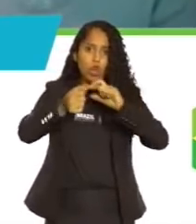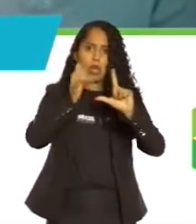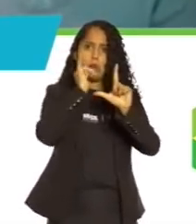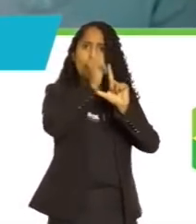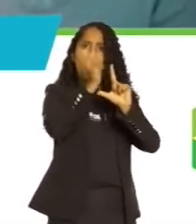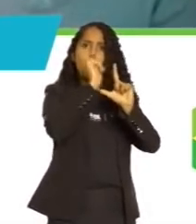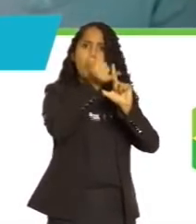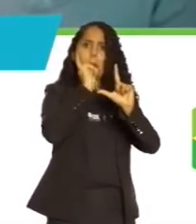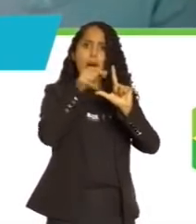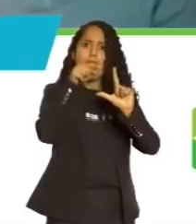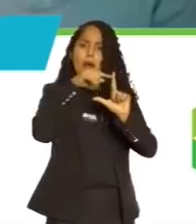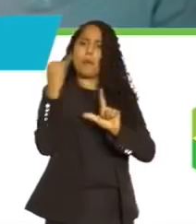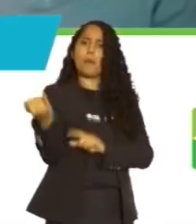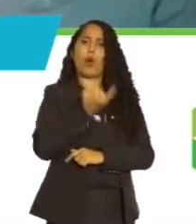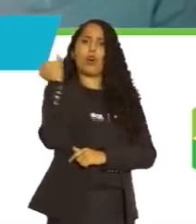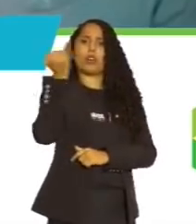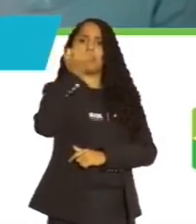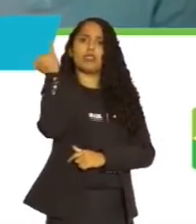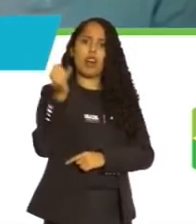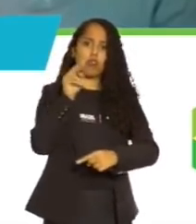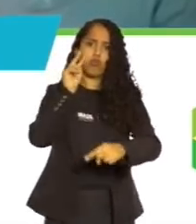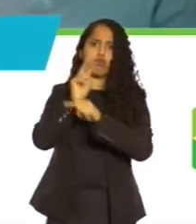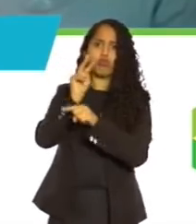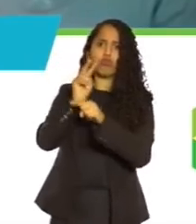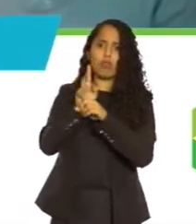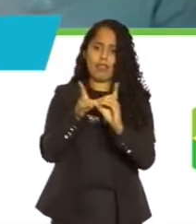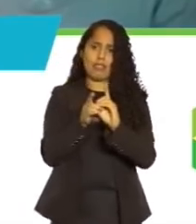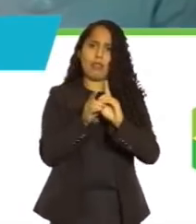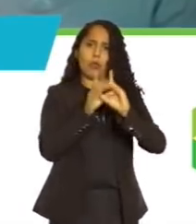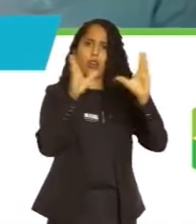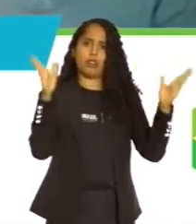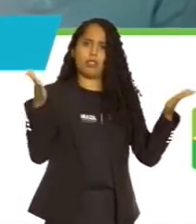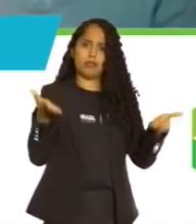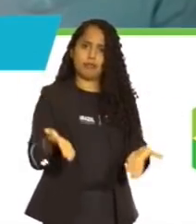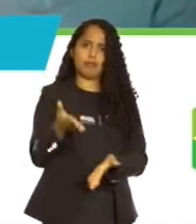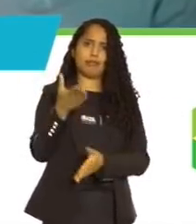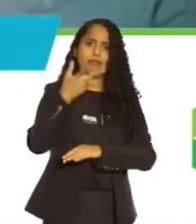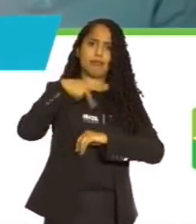atividade fundamental e importante na preservação do processo democrático do